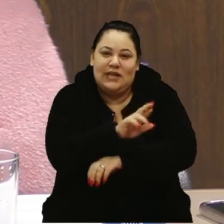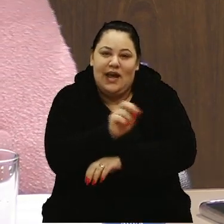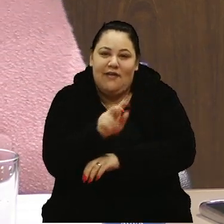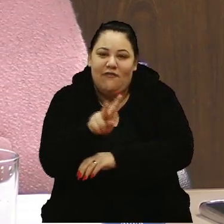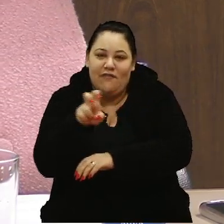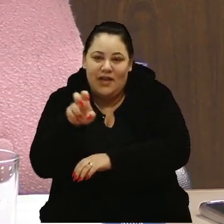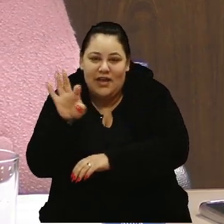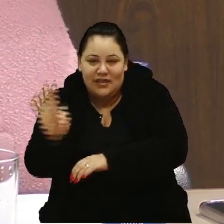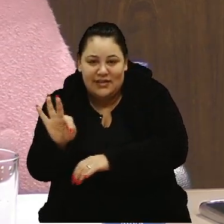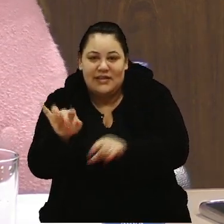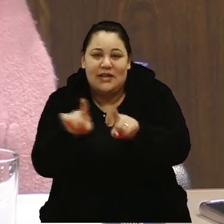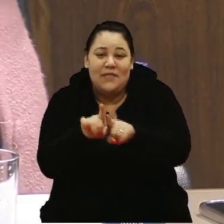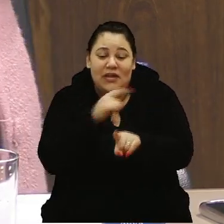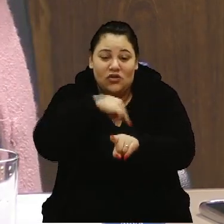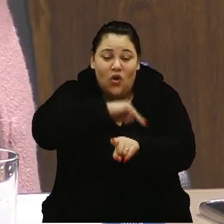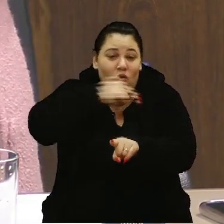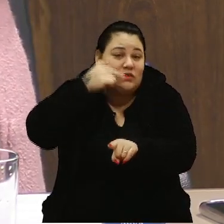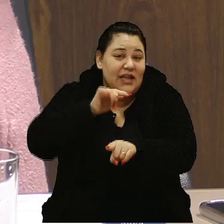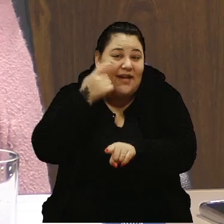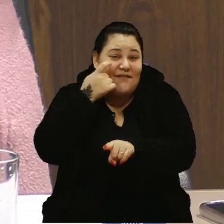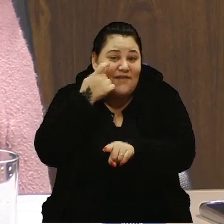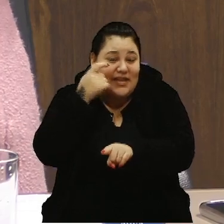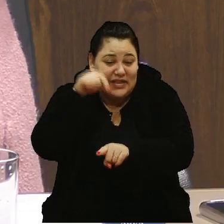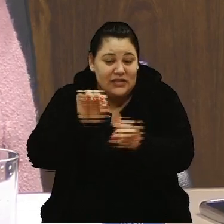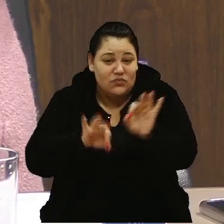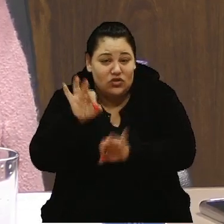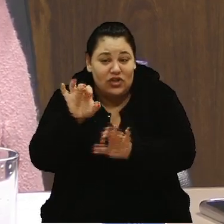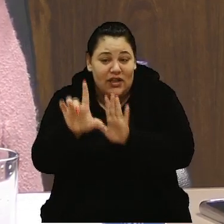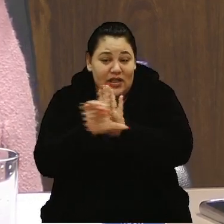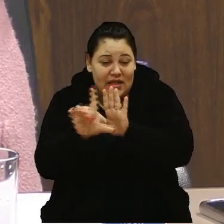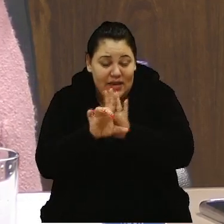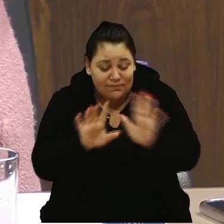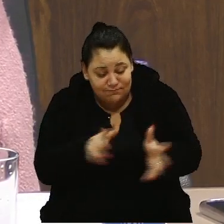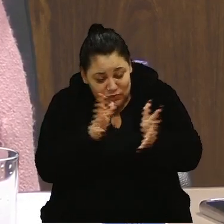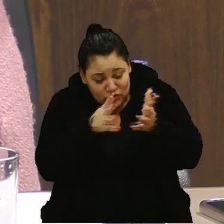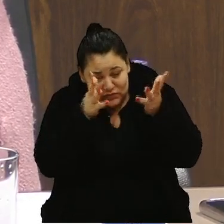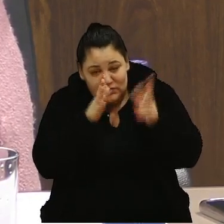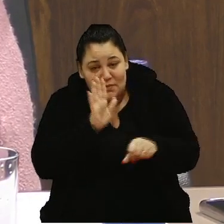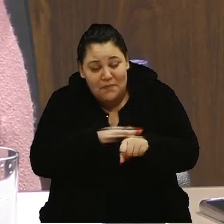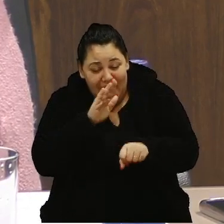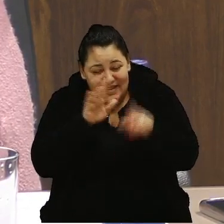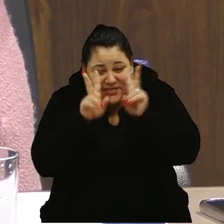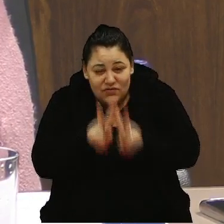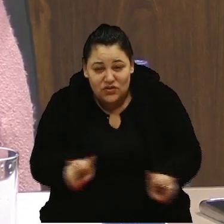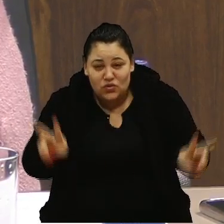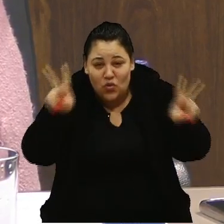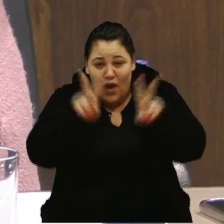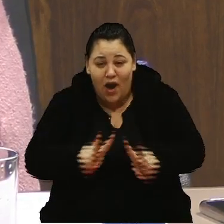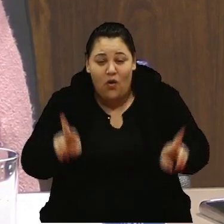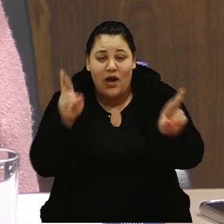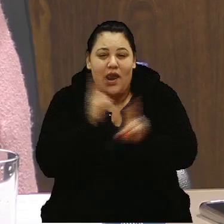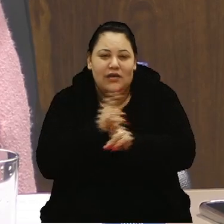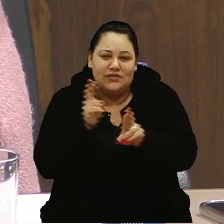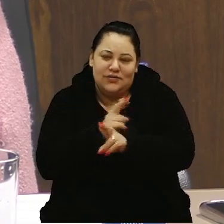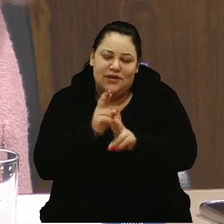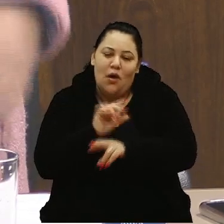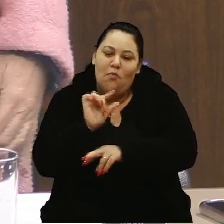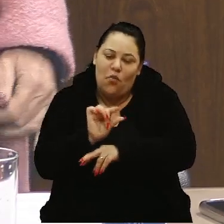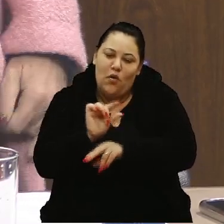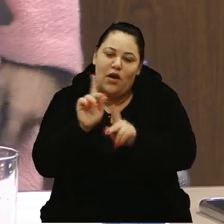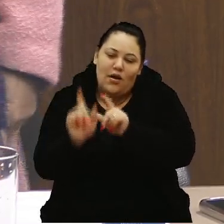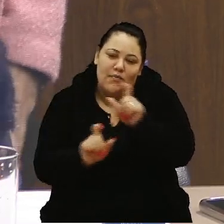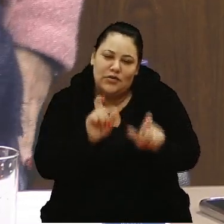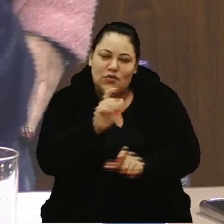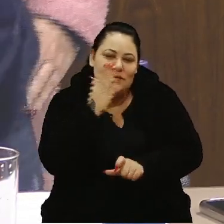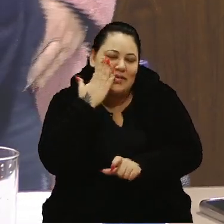ver através desse projeto de lei incentivo para maior visibilidade para essa questão que é tão pouco conhecida ainda na